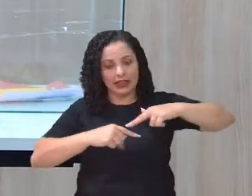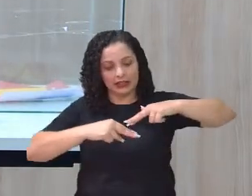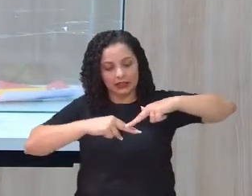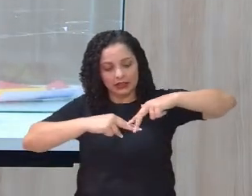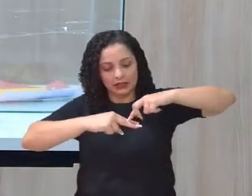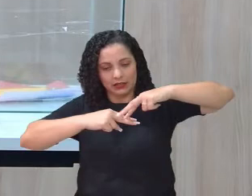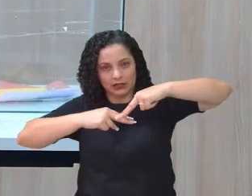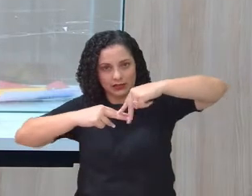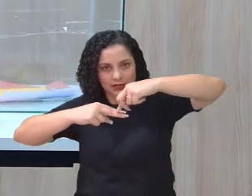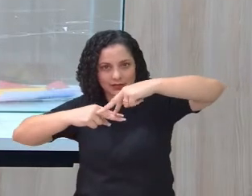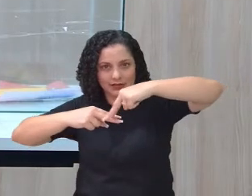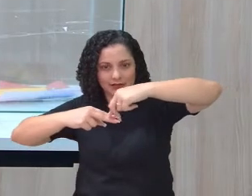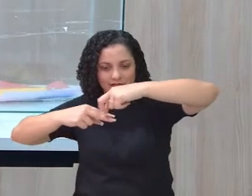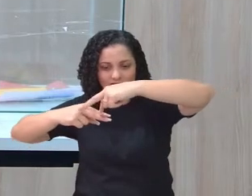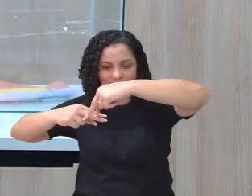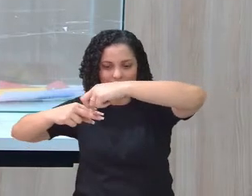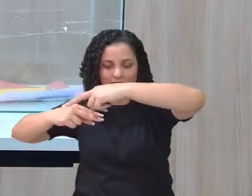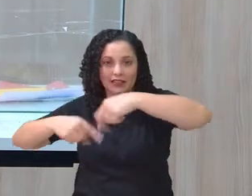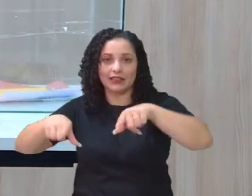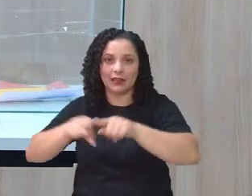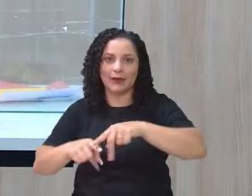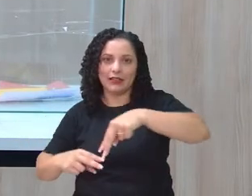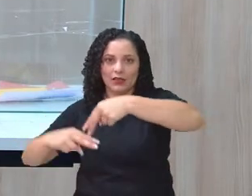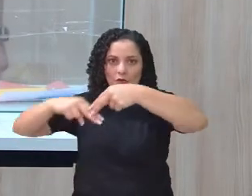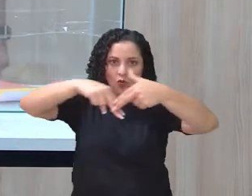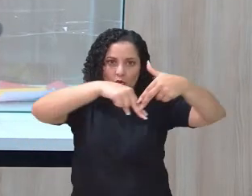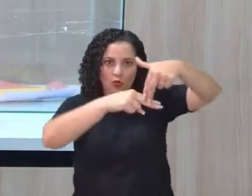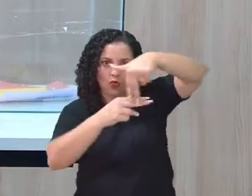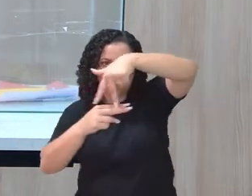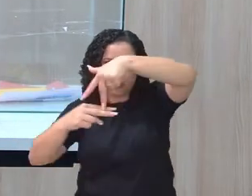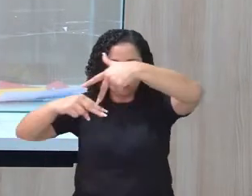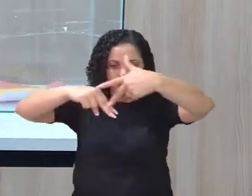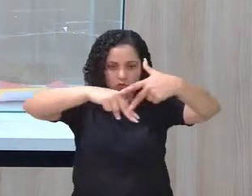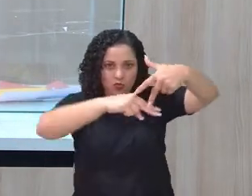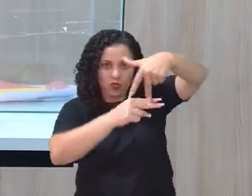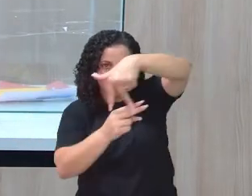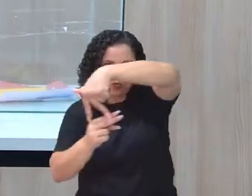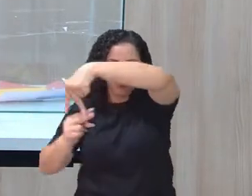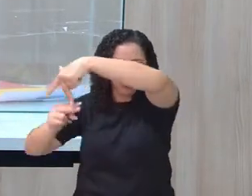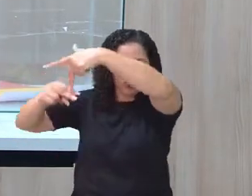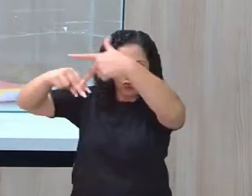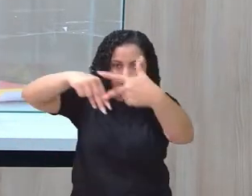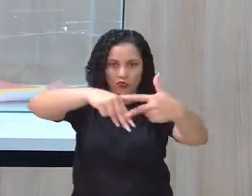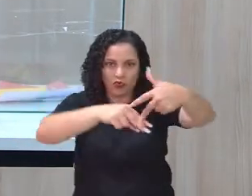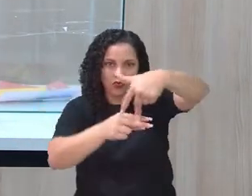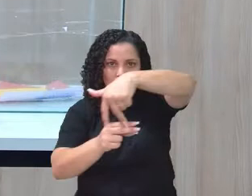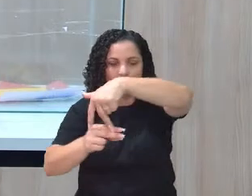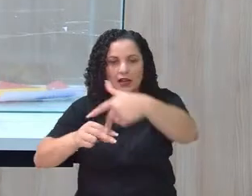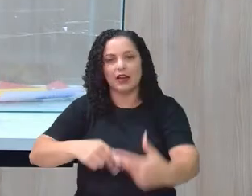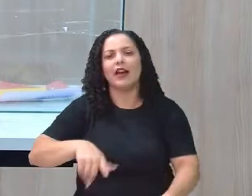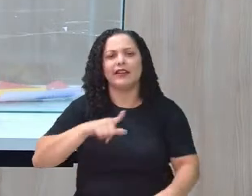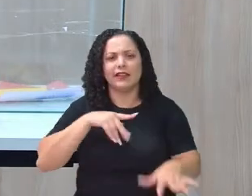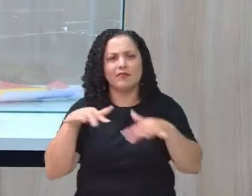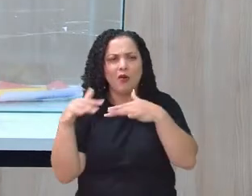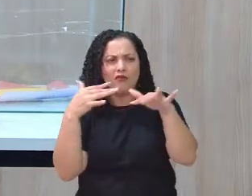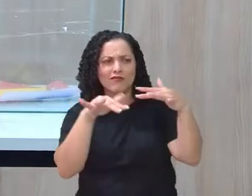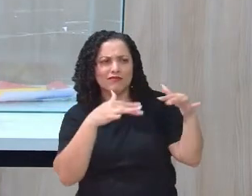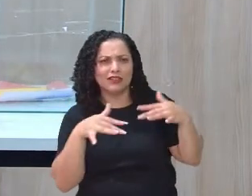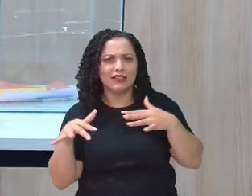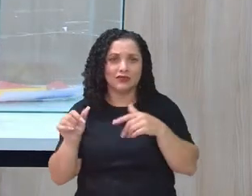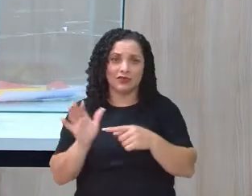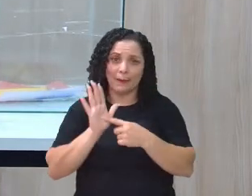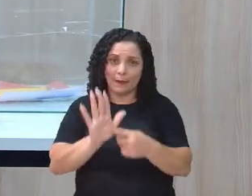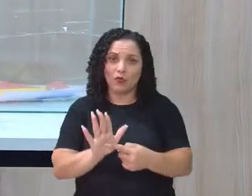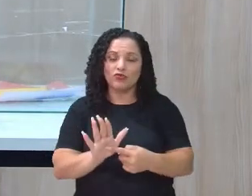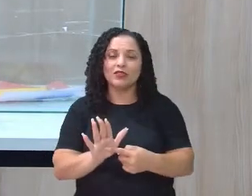vi, sendo que no surf a angulação ela é menor, tá? Mas a gente tem aí várias manobras que falam de uma